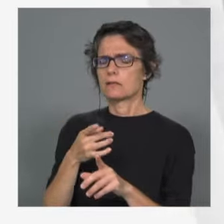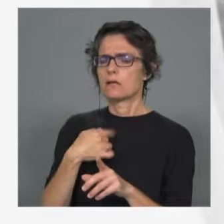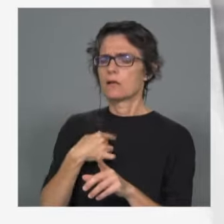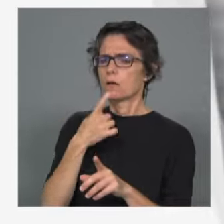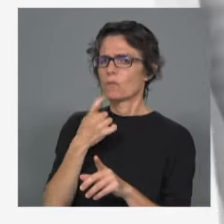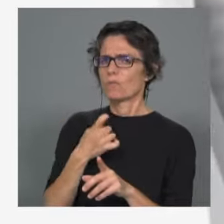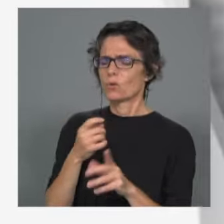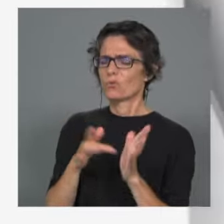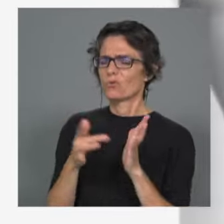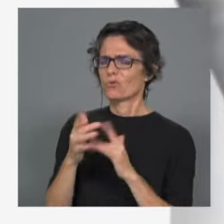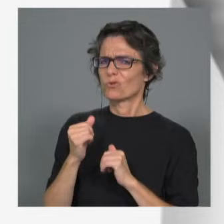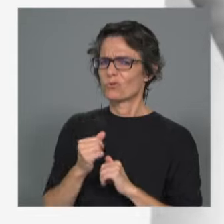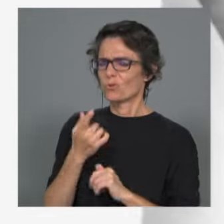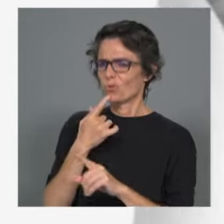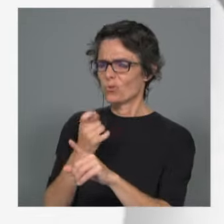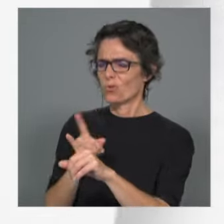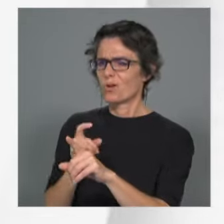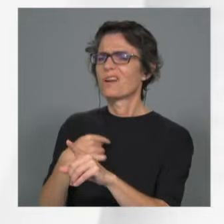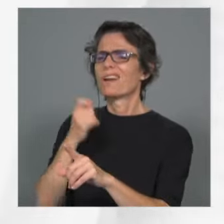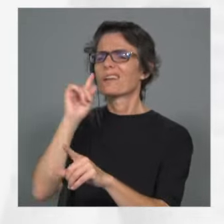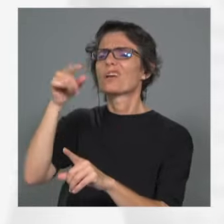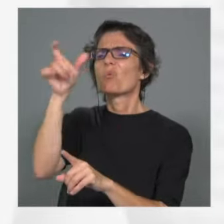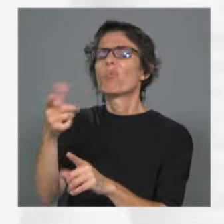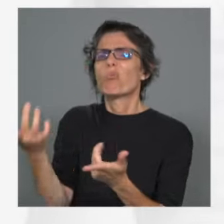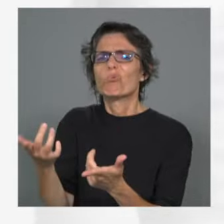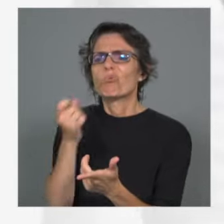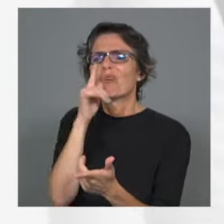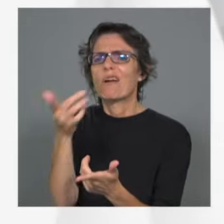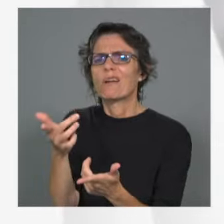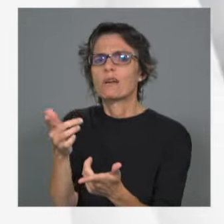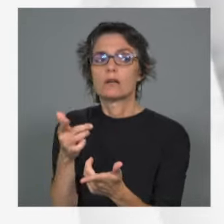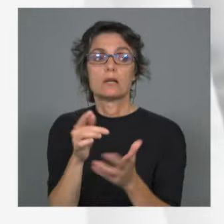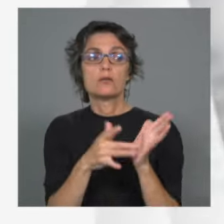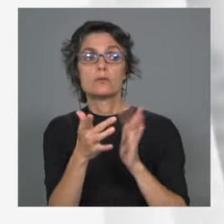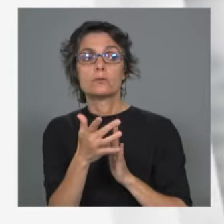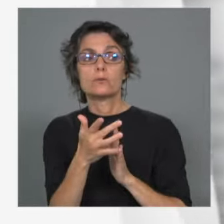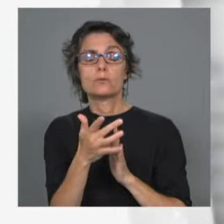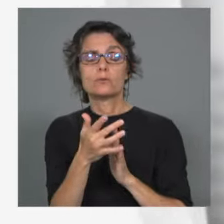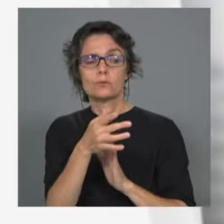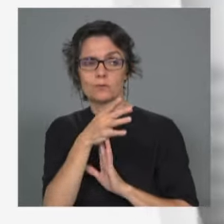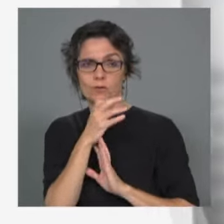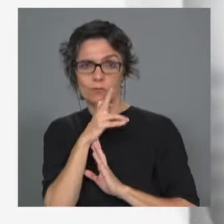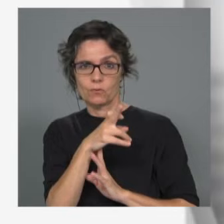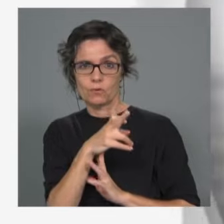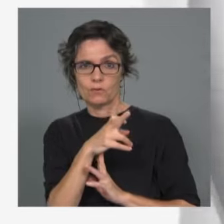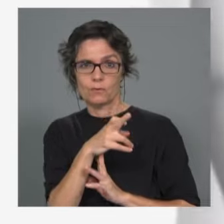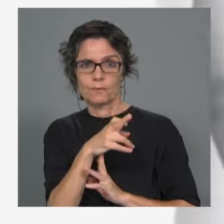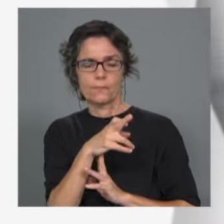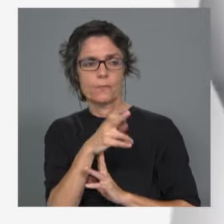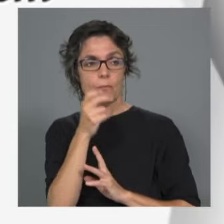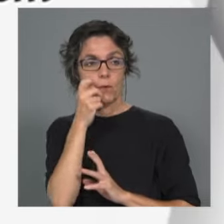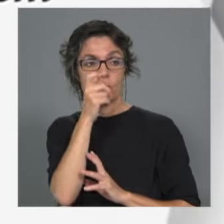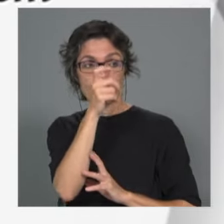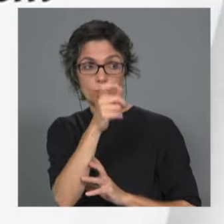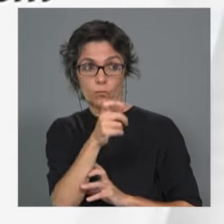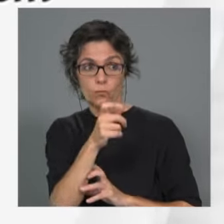perguntou a Jesus: E quem é o meu próximo? Jesus, tomando a palavra, disse: Um homem descia